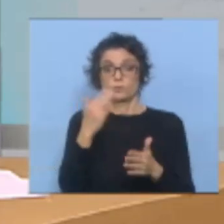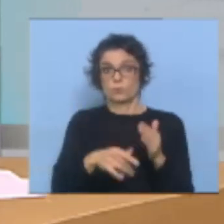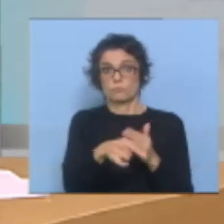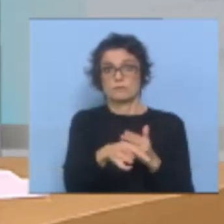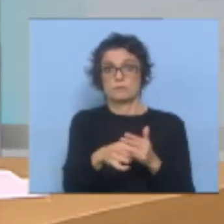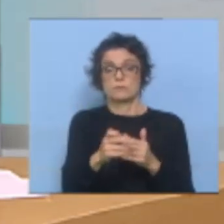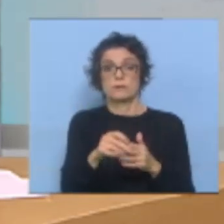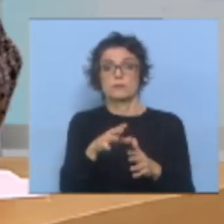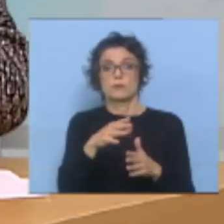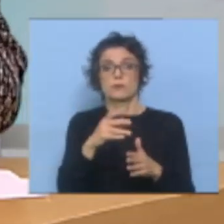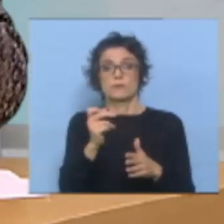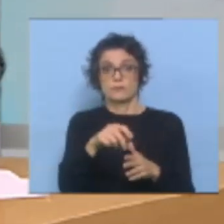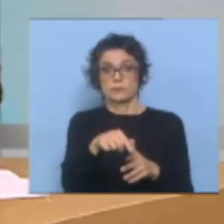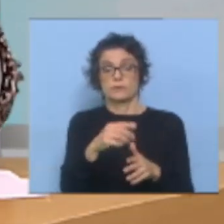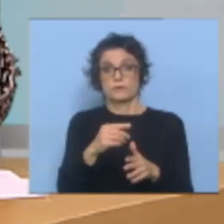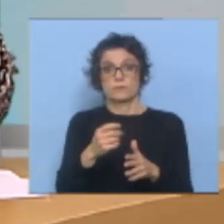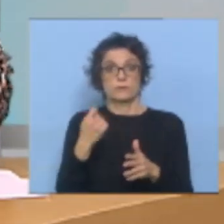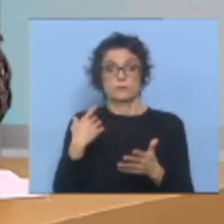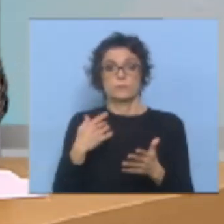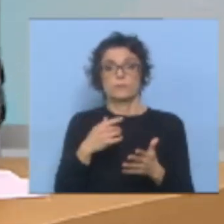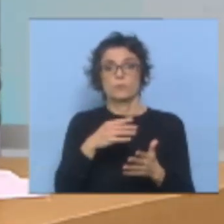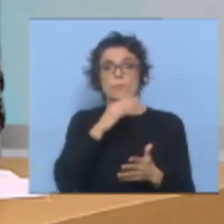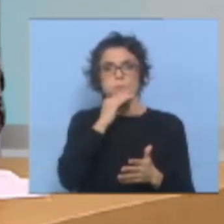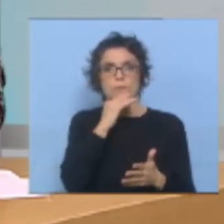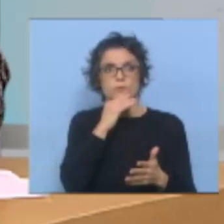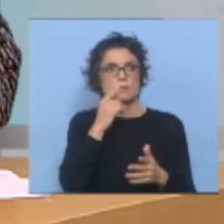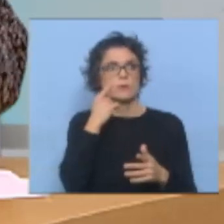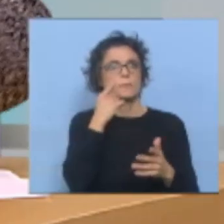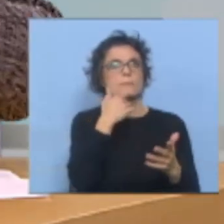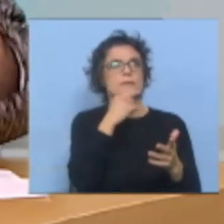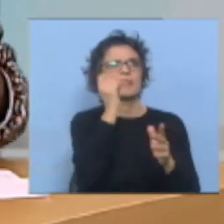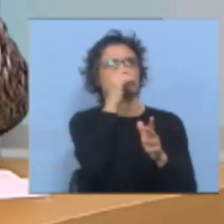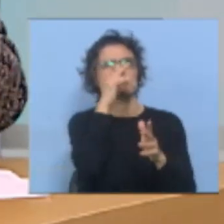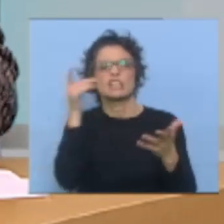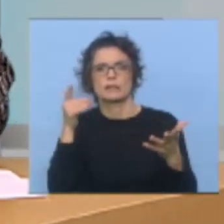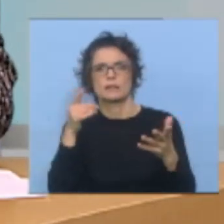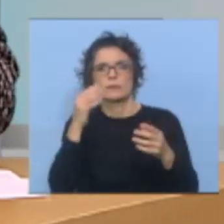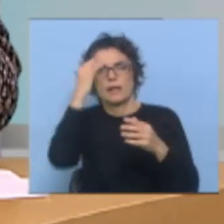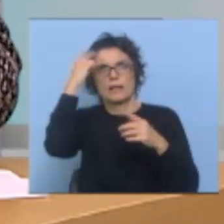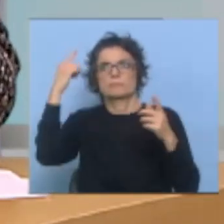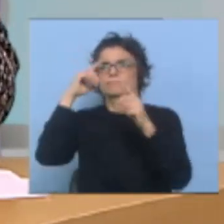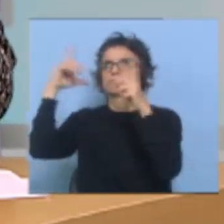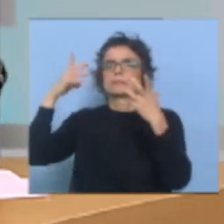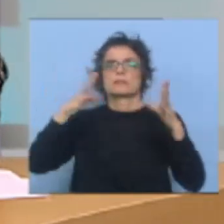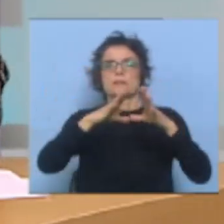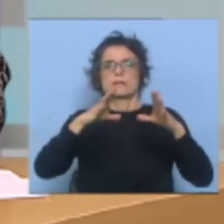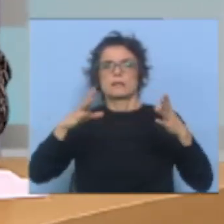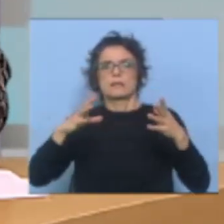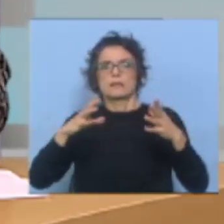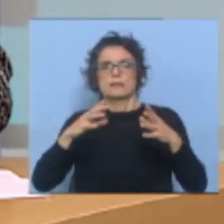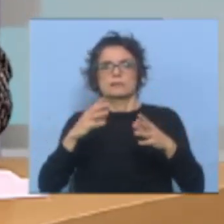que estavam aos gritos. Isto é gravíssimo. De repente, haver 20 mil pessoas a partilhar um